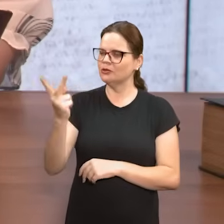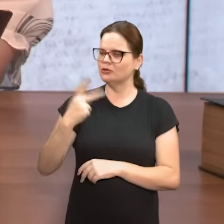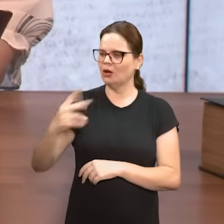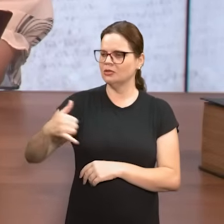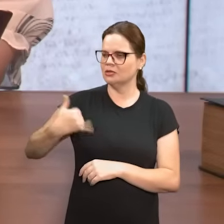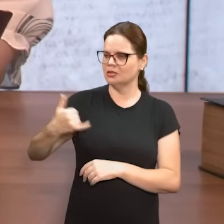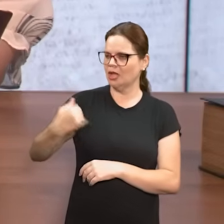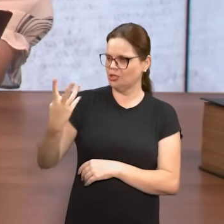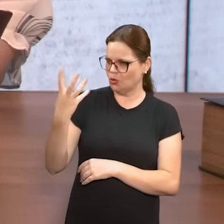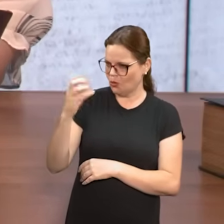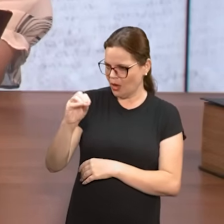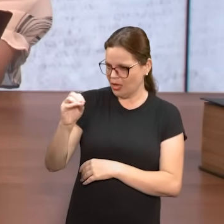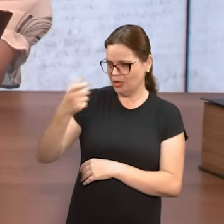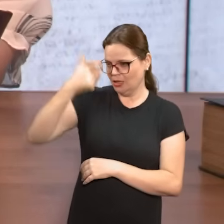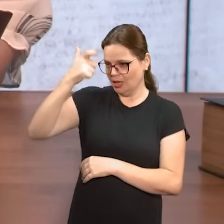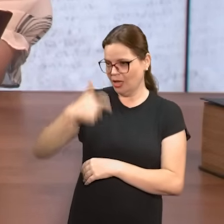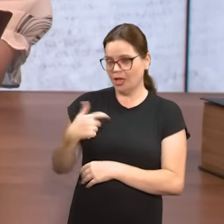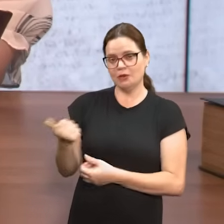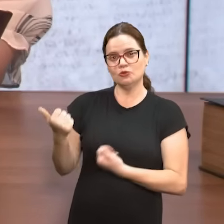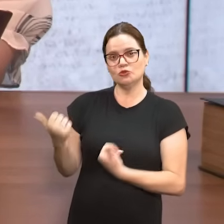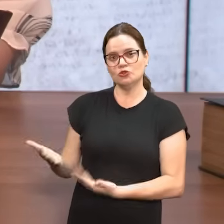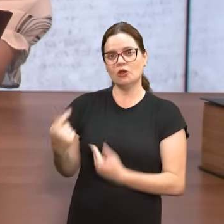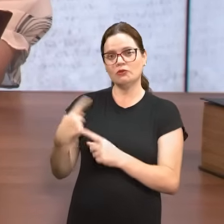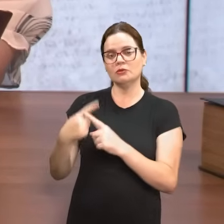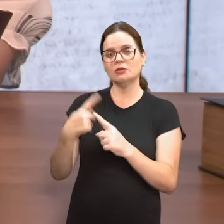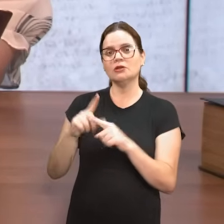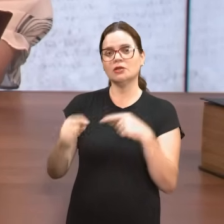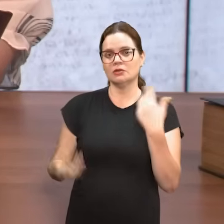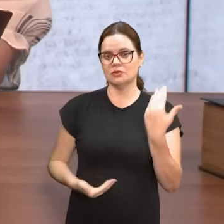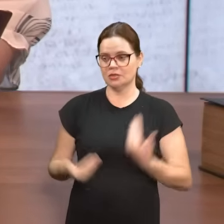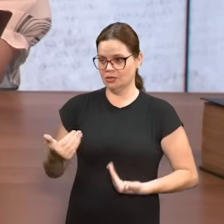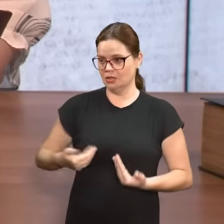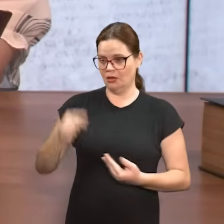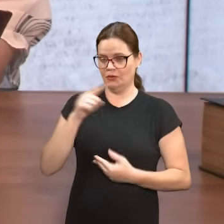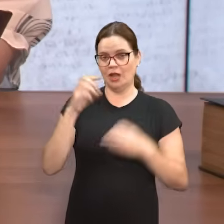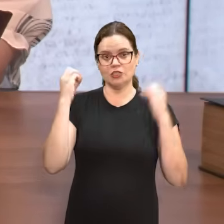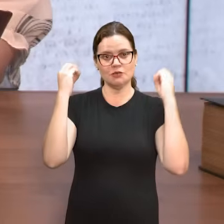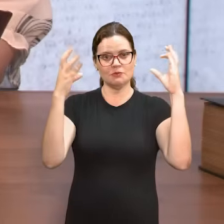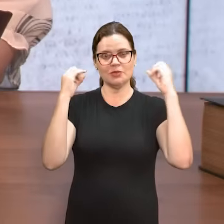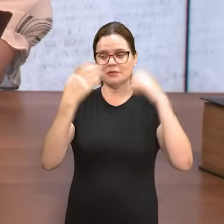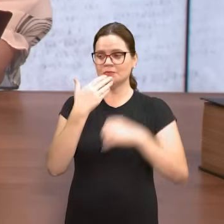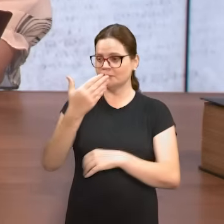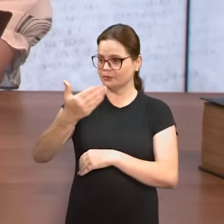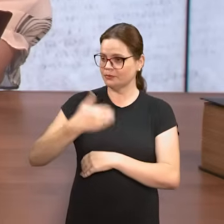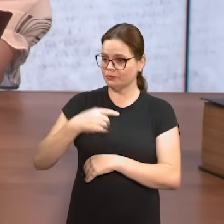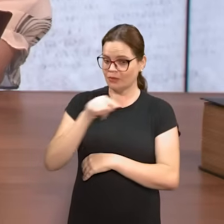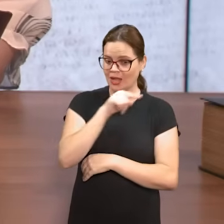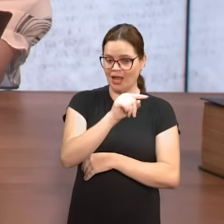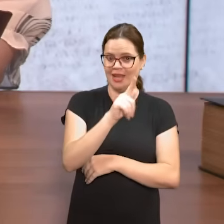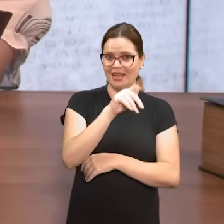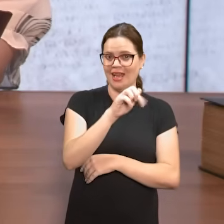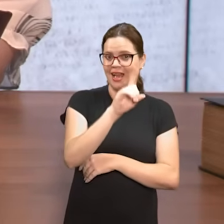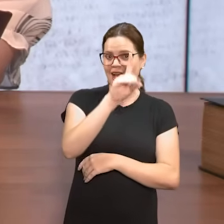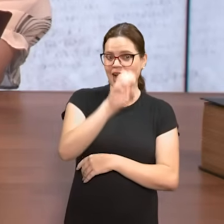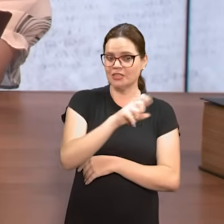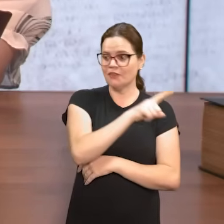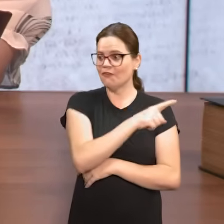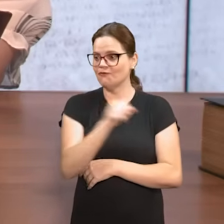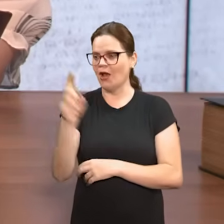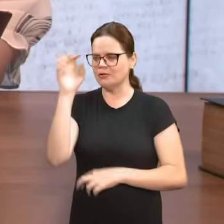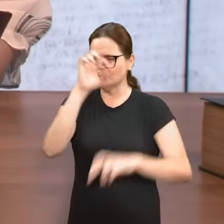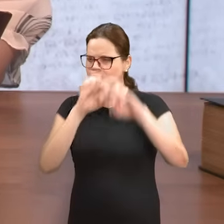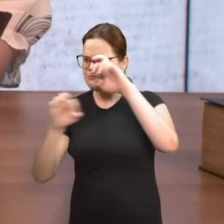anos era eu, quando Moisés, servo do Senhor, me enviou de Cádiz Barneia a espiar a